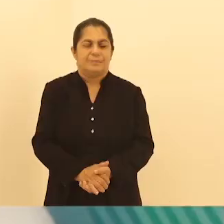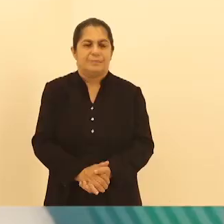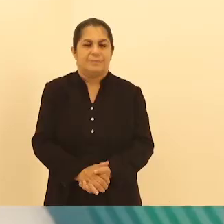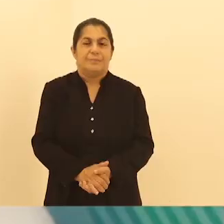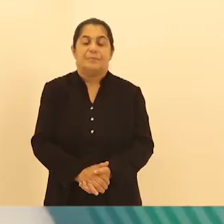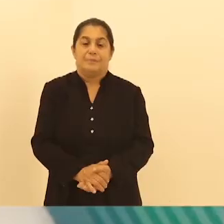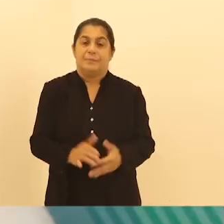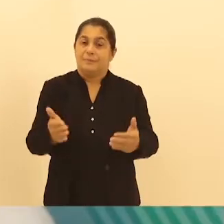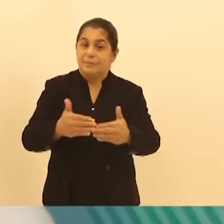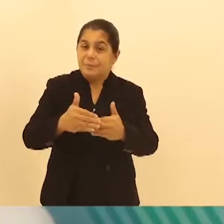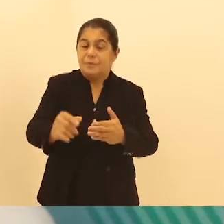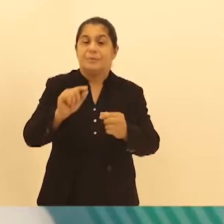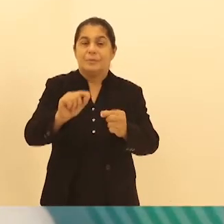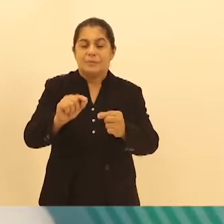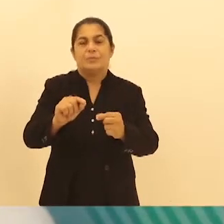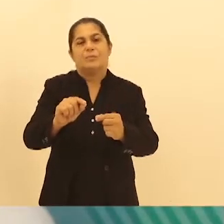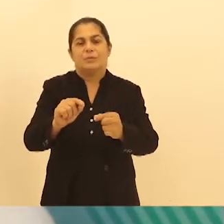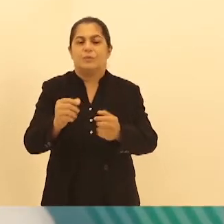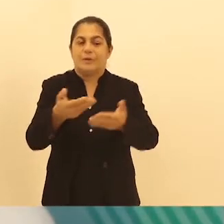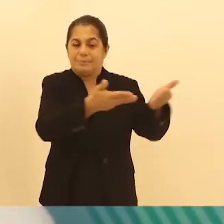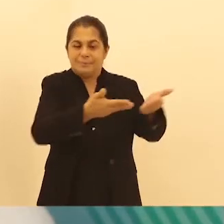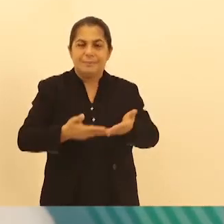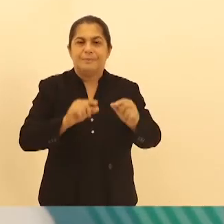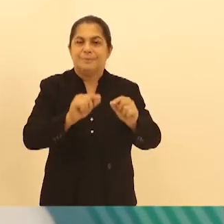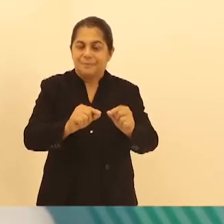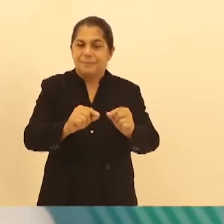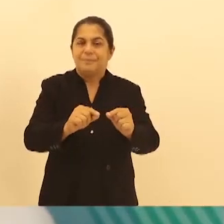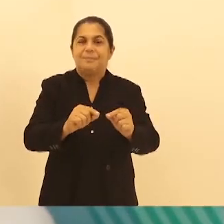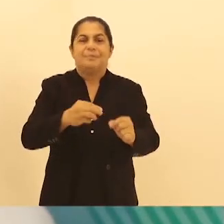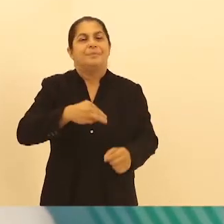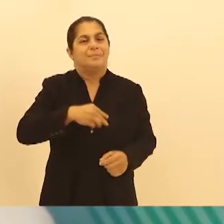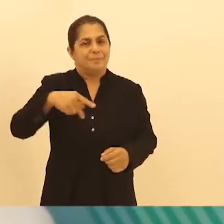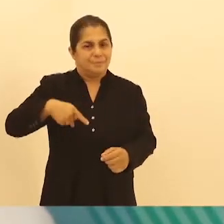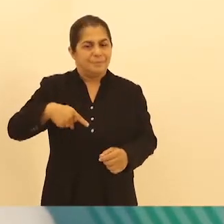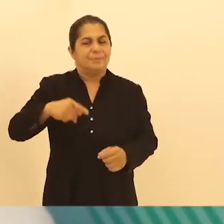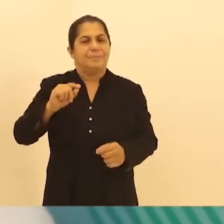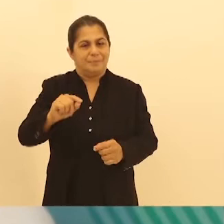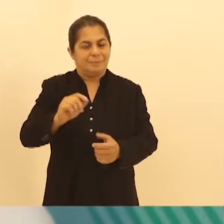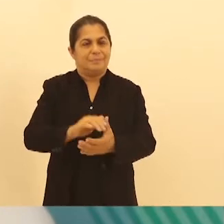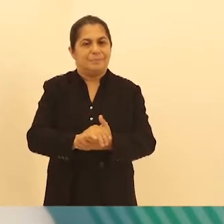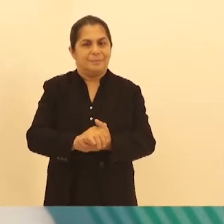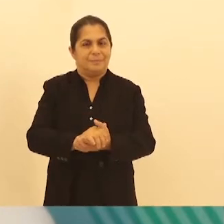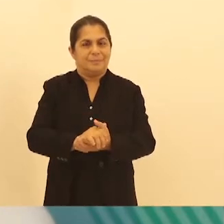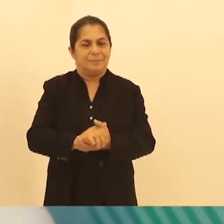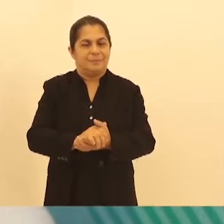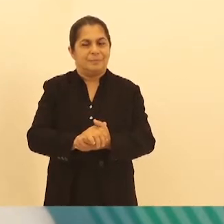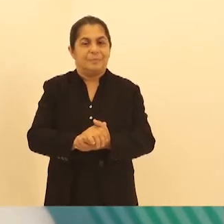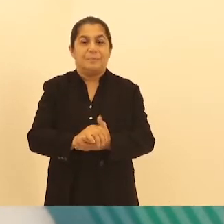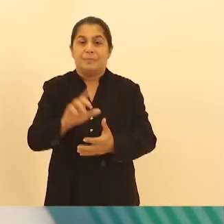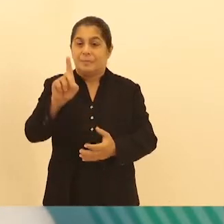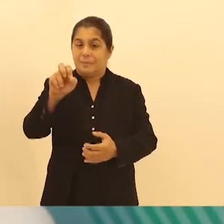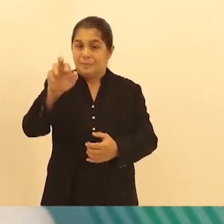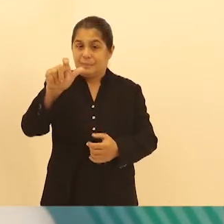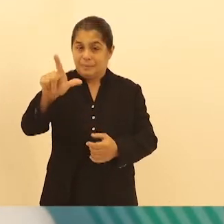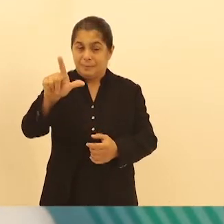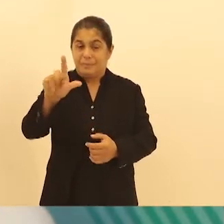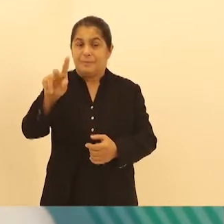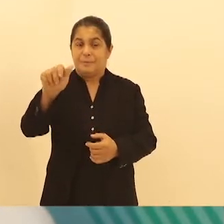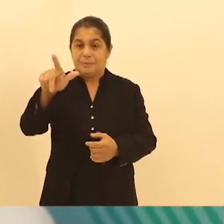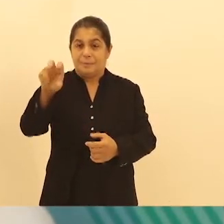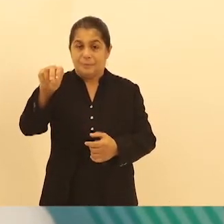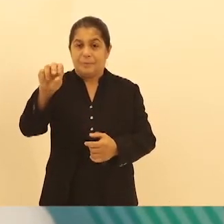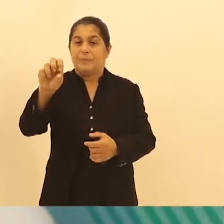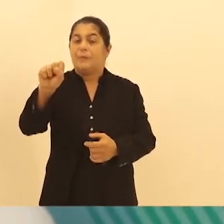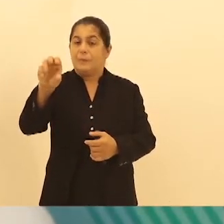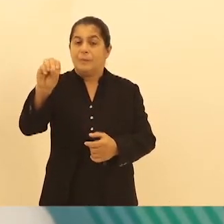nesta edição recebemos em nosso estúdio o ouvidor do ministério público da paraíba o procurador do edifício do hotel veloso ele vai